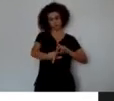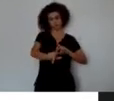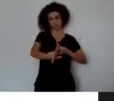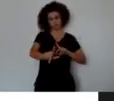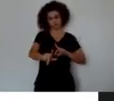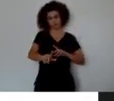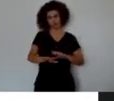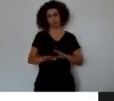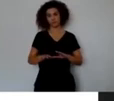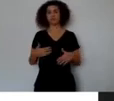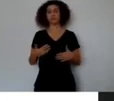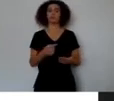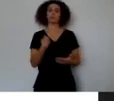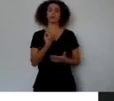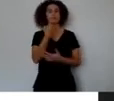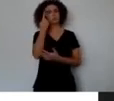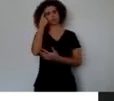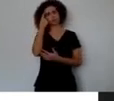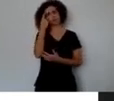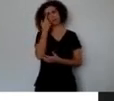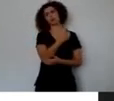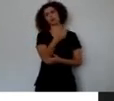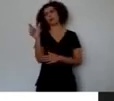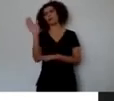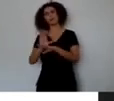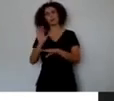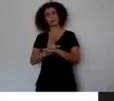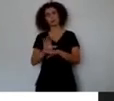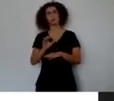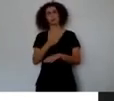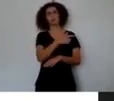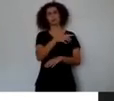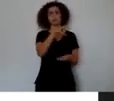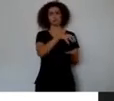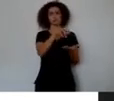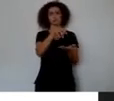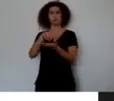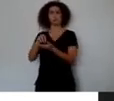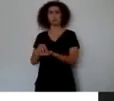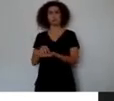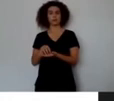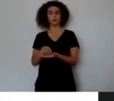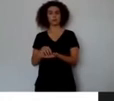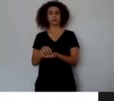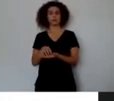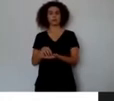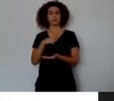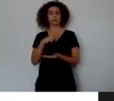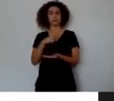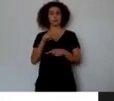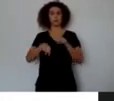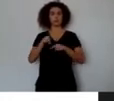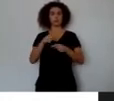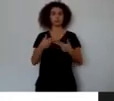psicologia, né, a gente pode pensar em outros cursos, outras áreas, quem são os autores, né, quem são as referências?